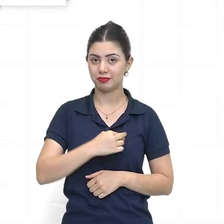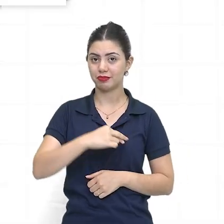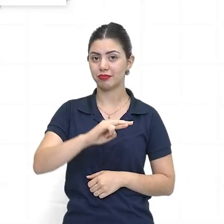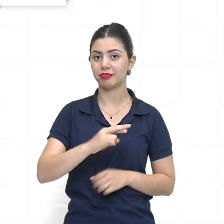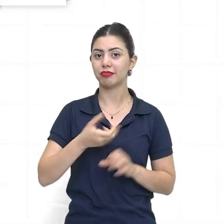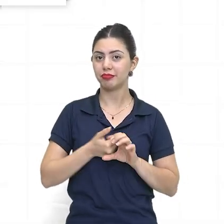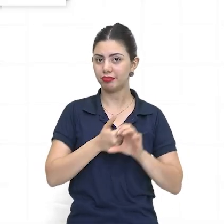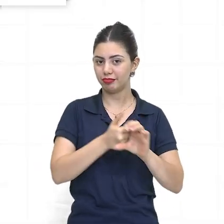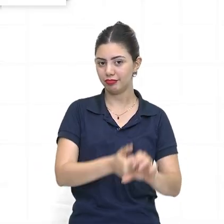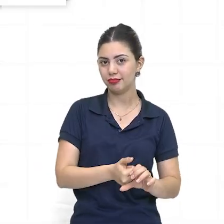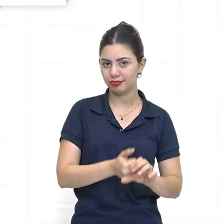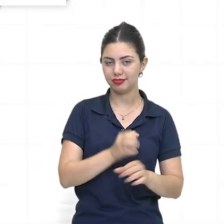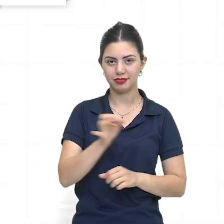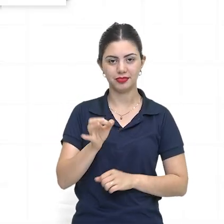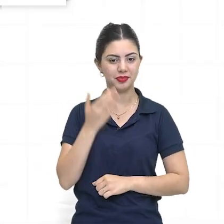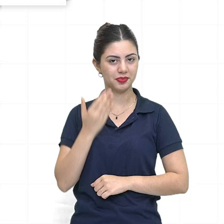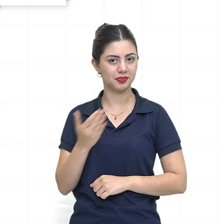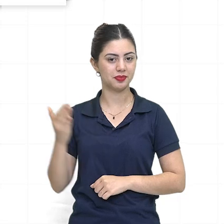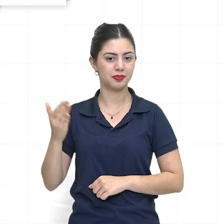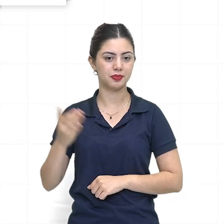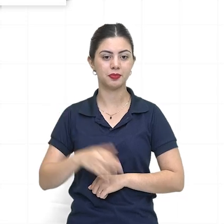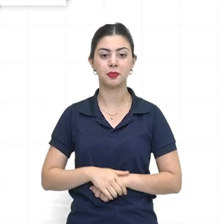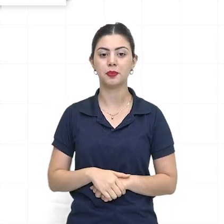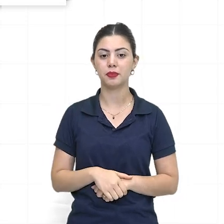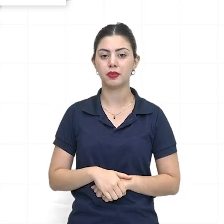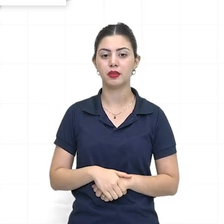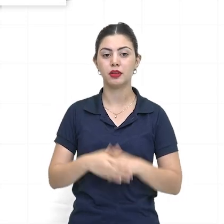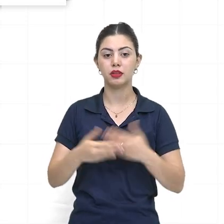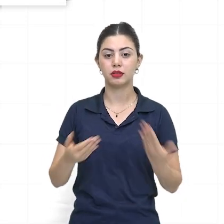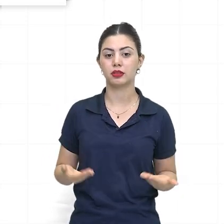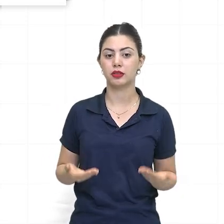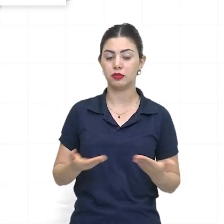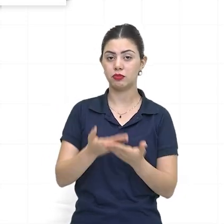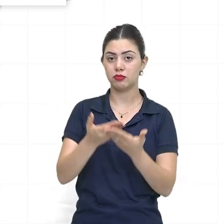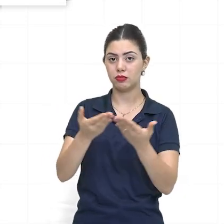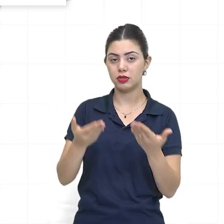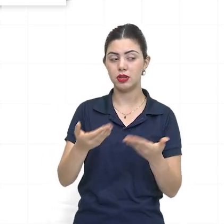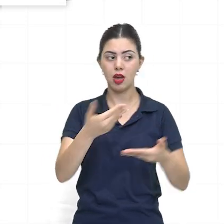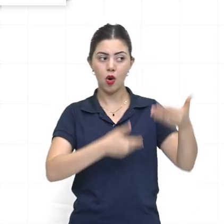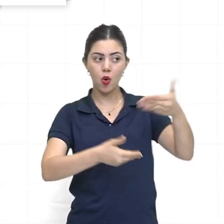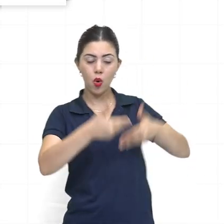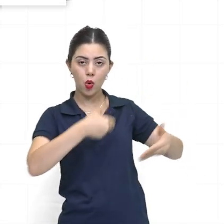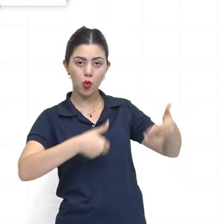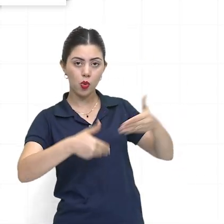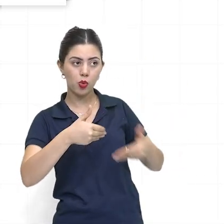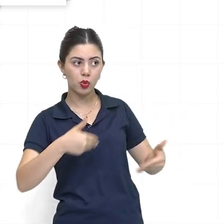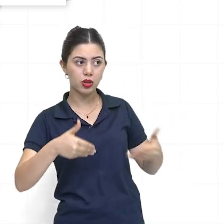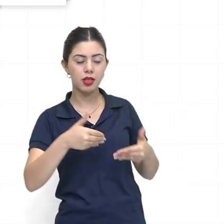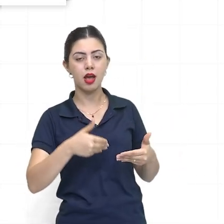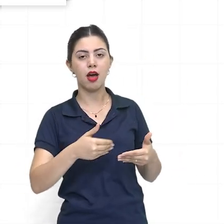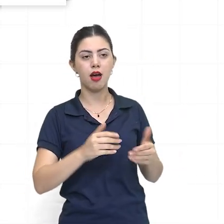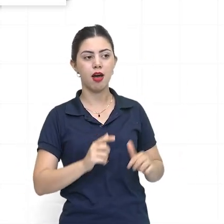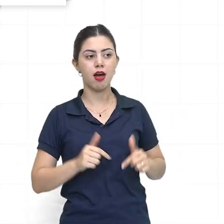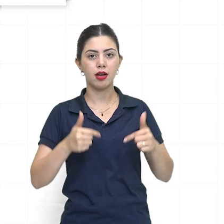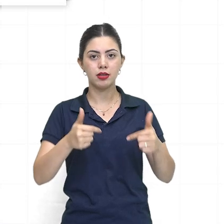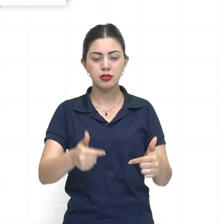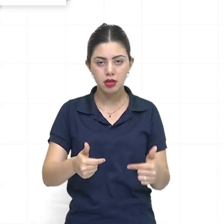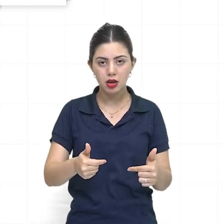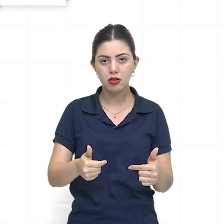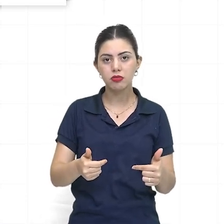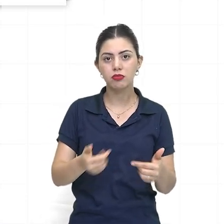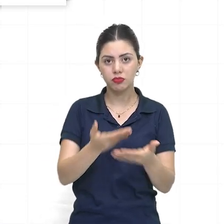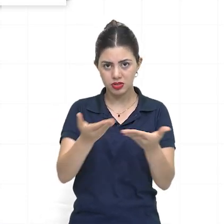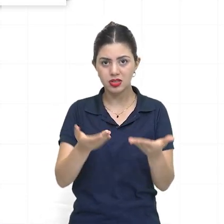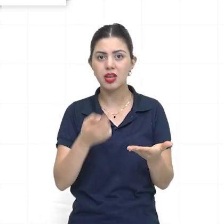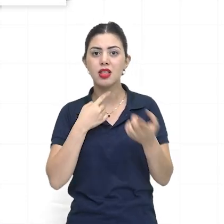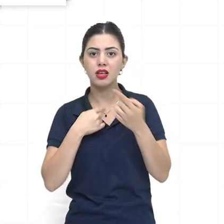mais próxima também. Tudo quanto quer que os outros façam por você, faça-o